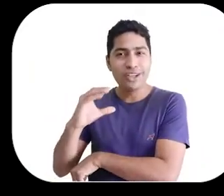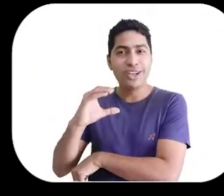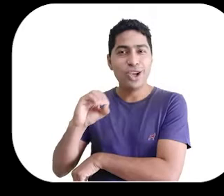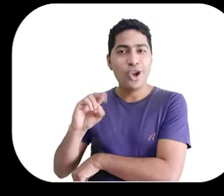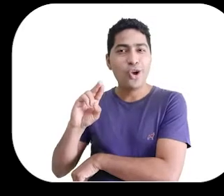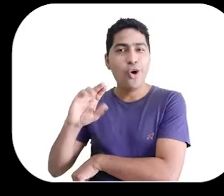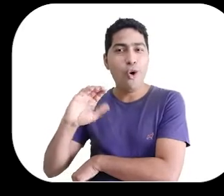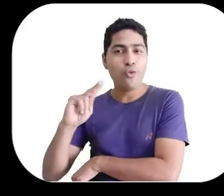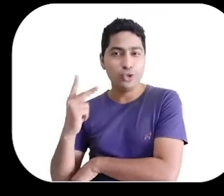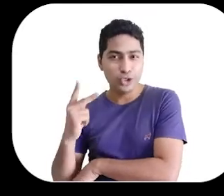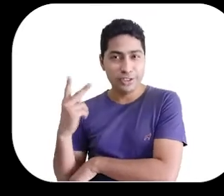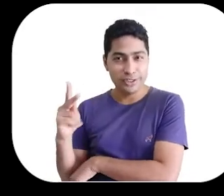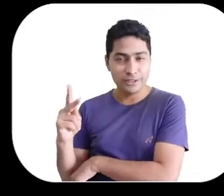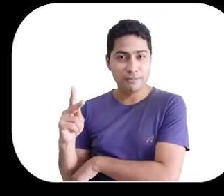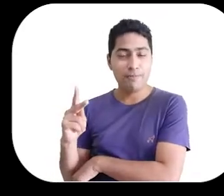da tempestade,